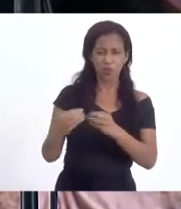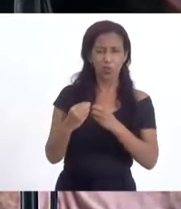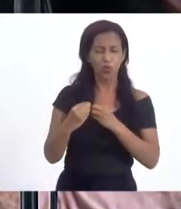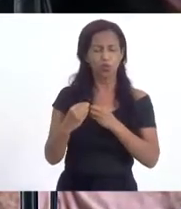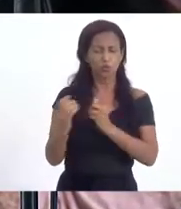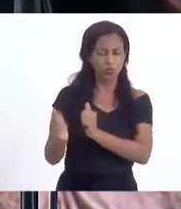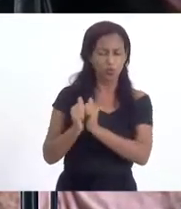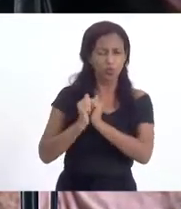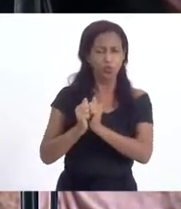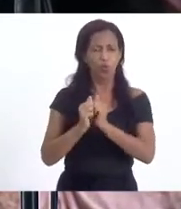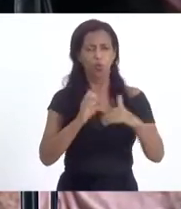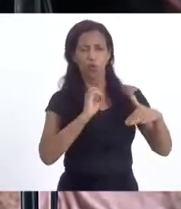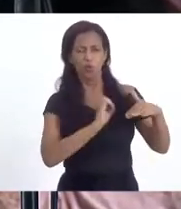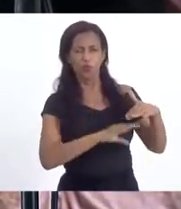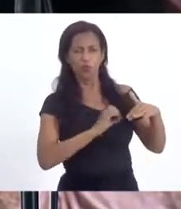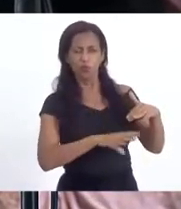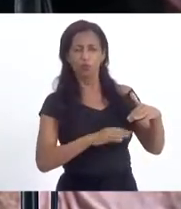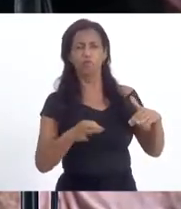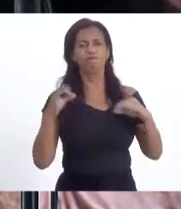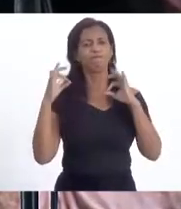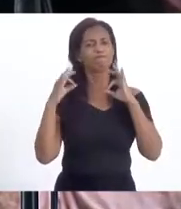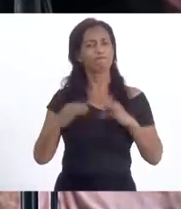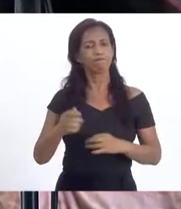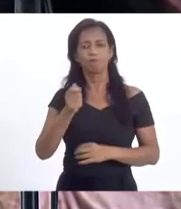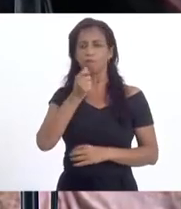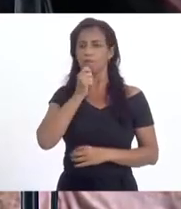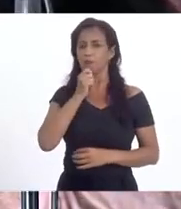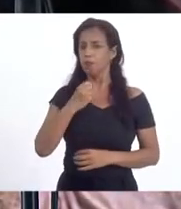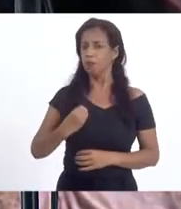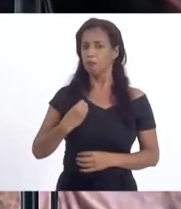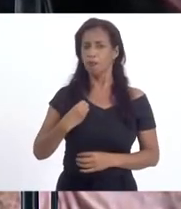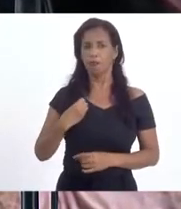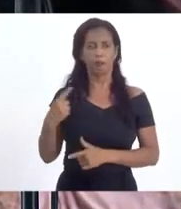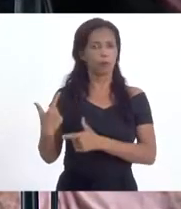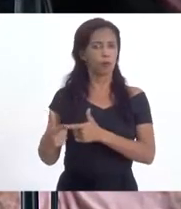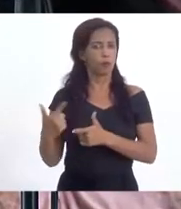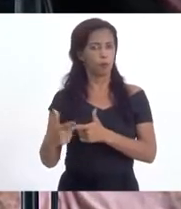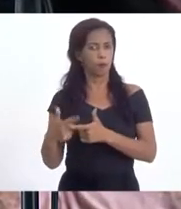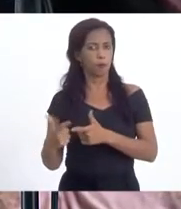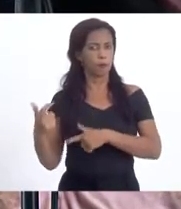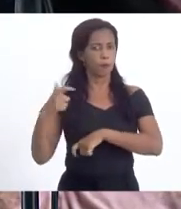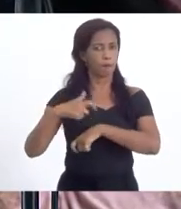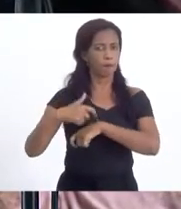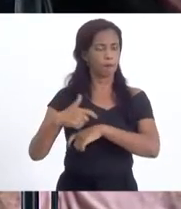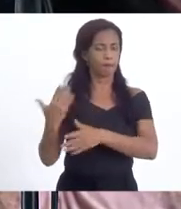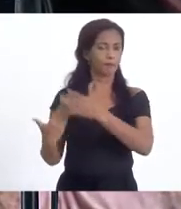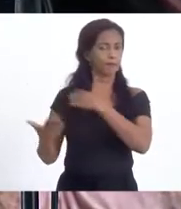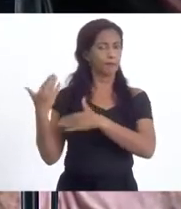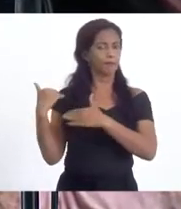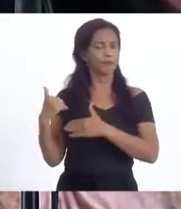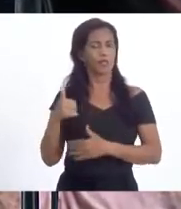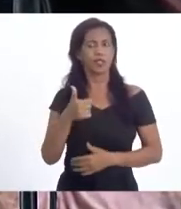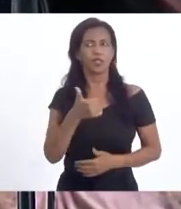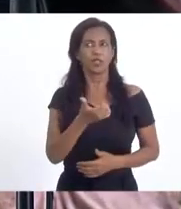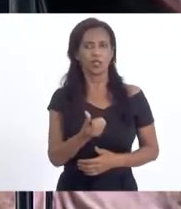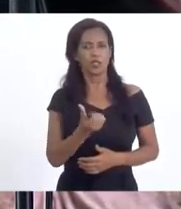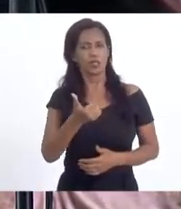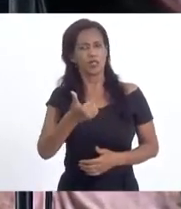fundo, certamente não teríamos vivido o caos de 16, 17,